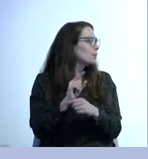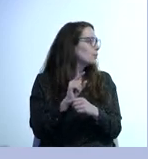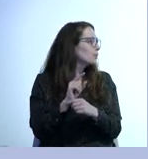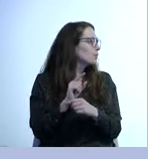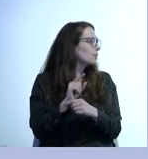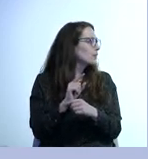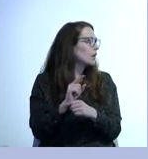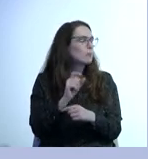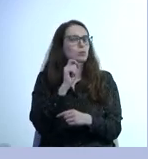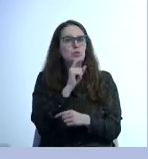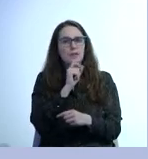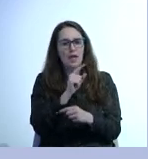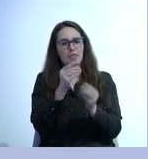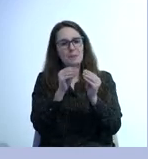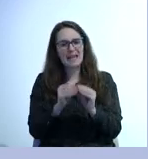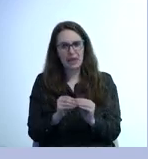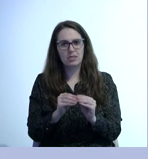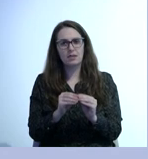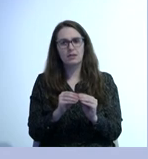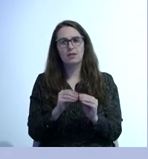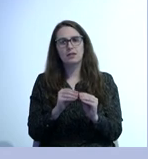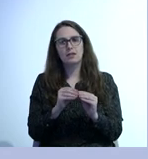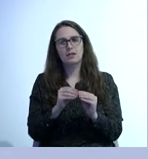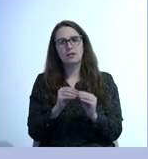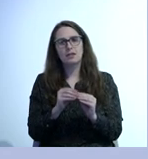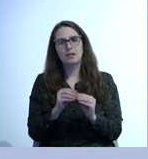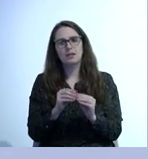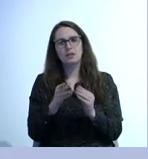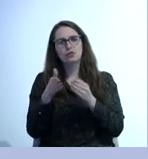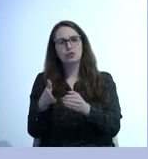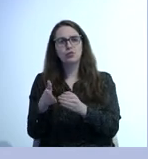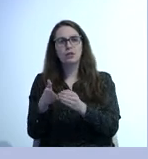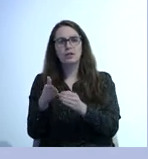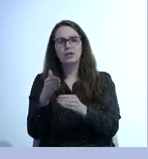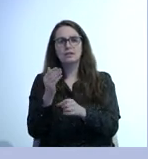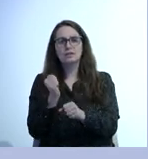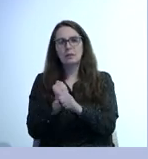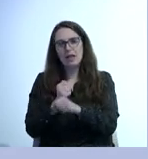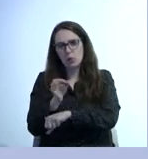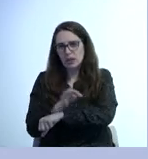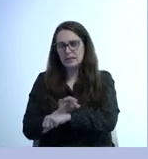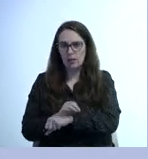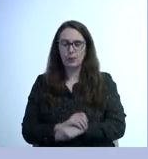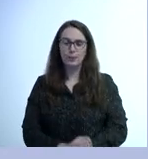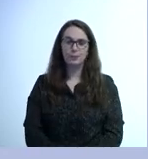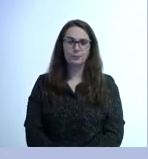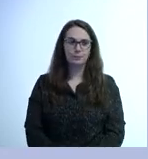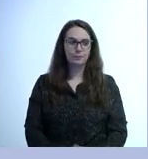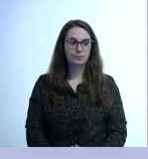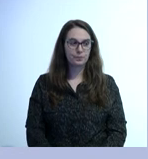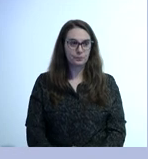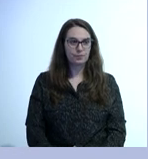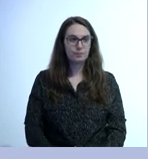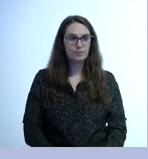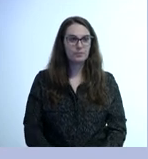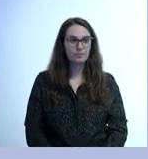sobre a hipótese da maquete como parte do processo de trabalho de um arquiteto. Talvez eu